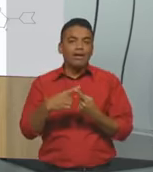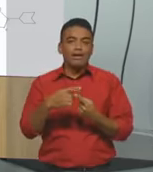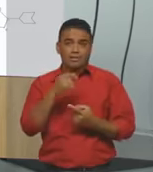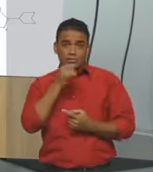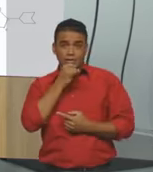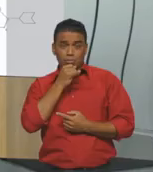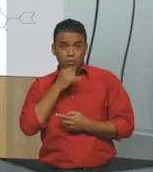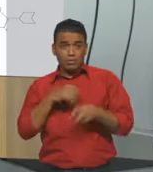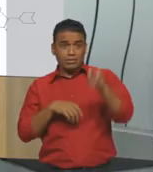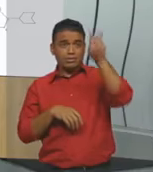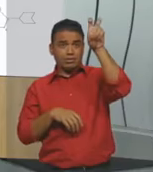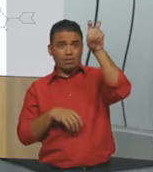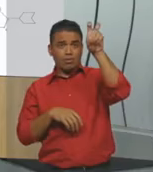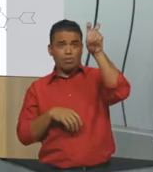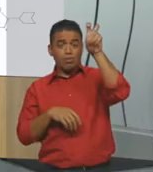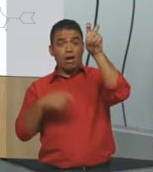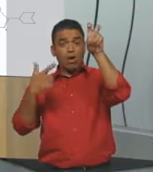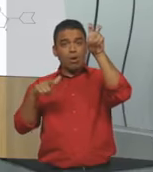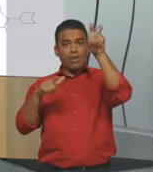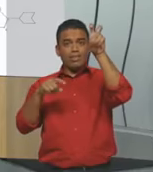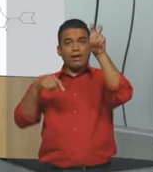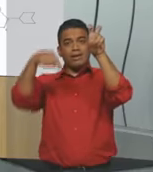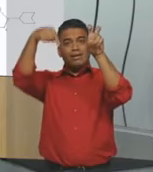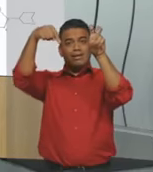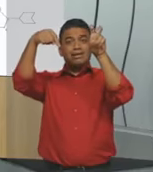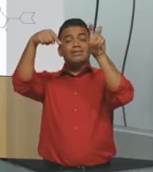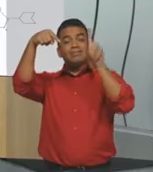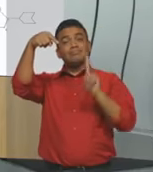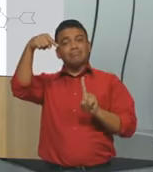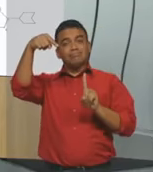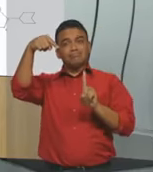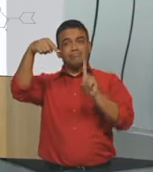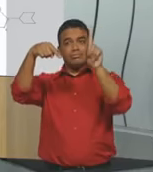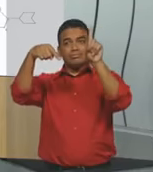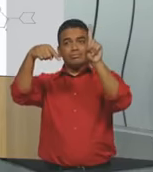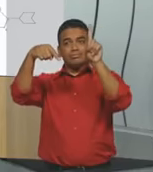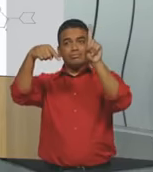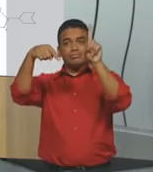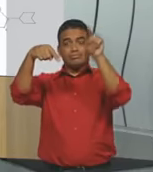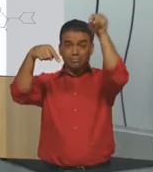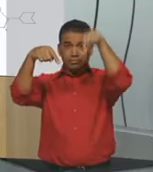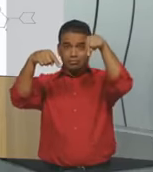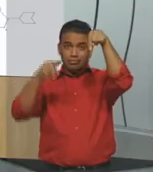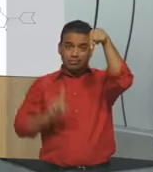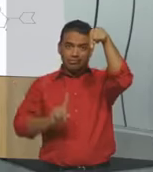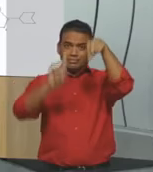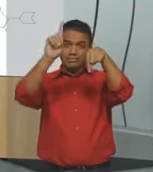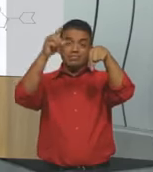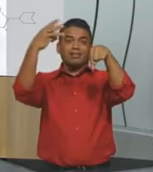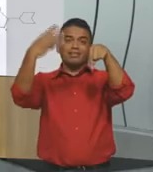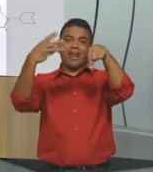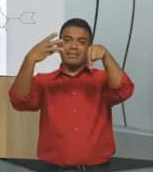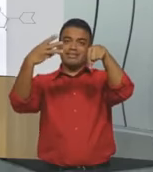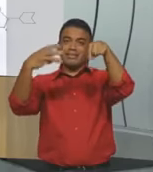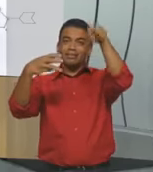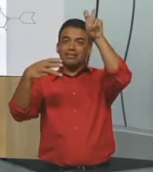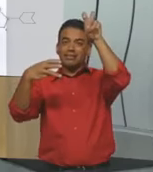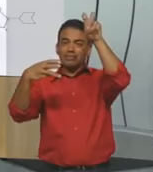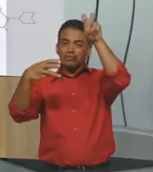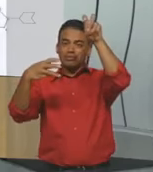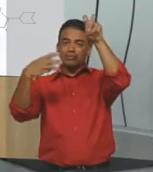aqui é 5 linhas, a outra ponta, o oposto, vai ter que ser o quê? 3 linhas. Por isso que é esse